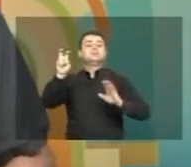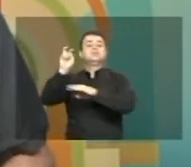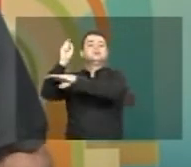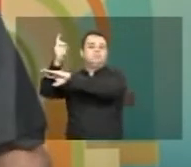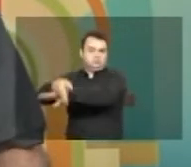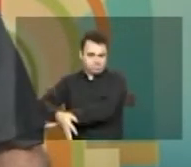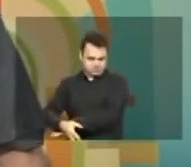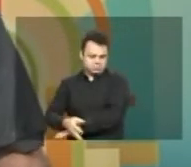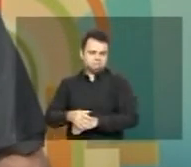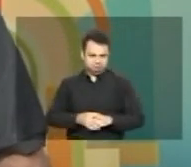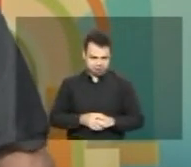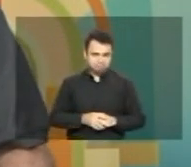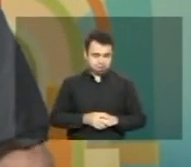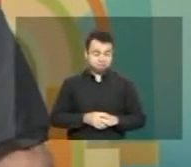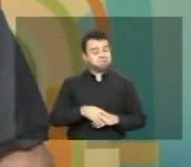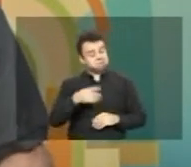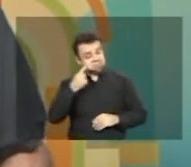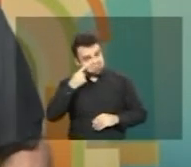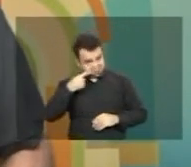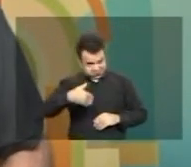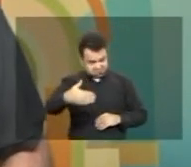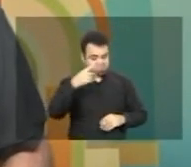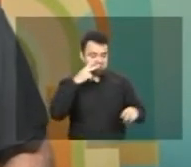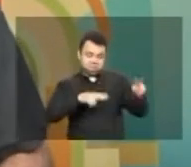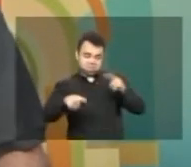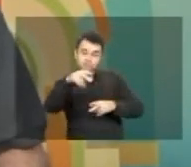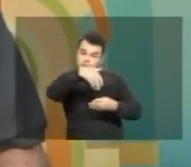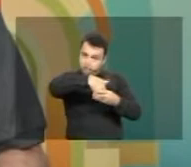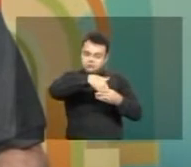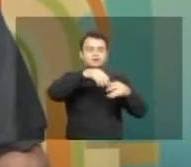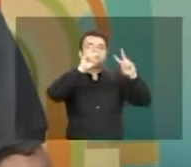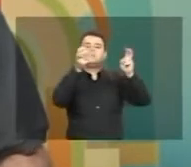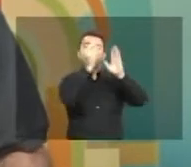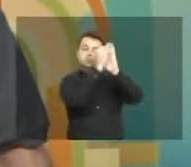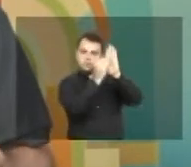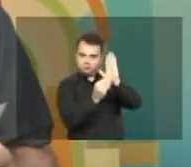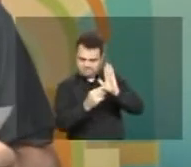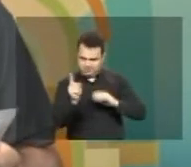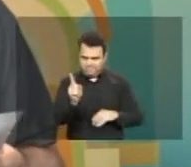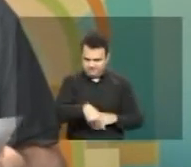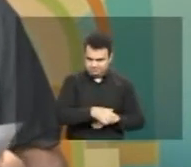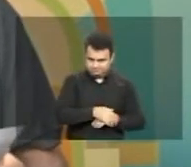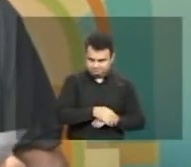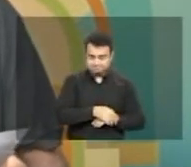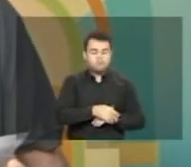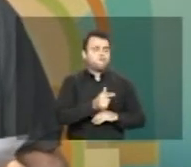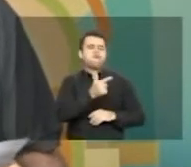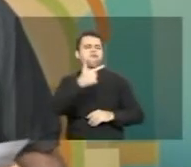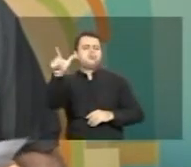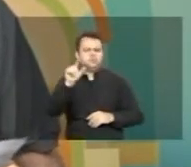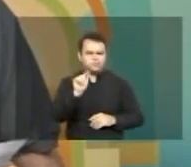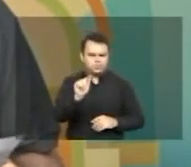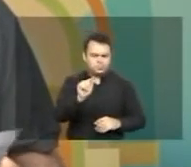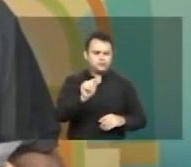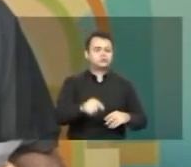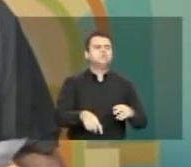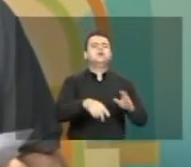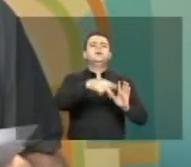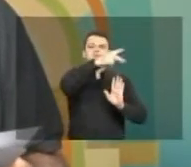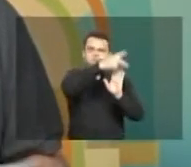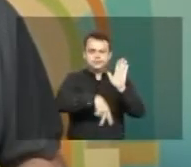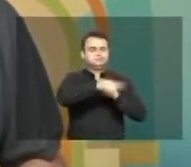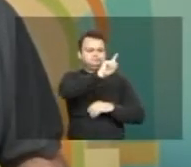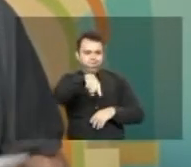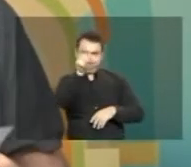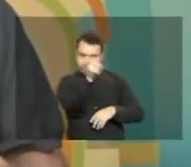as 5 horas da madrugada essa proposta será votada em segunda discussão a porta da quinta sessão traz ainda